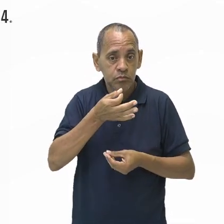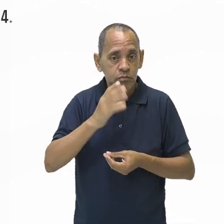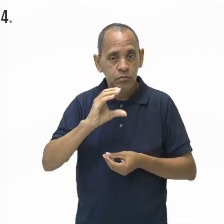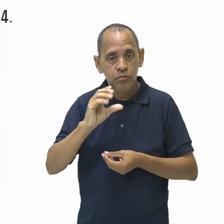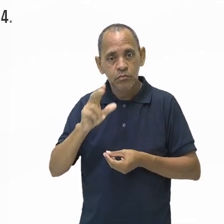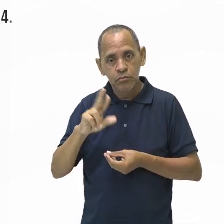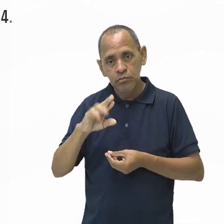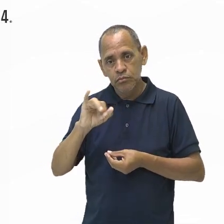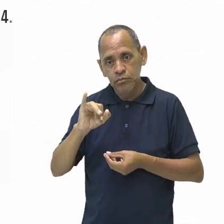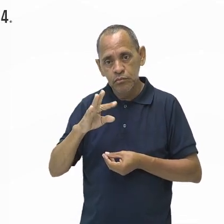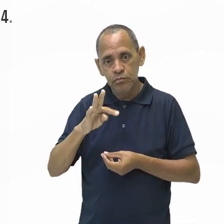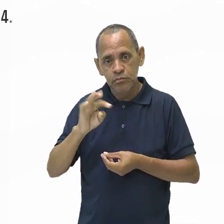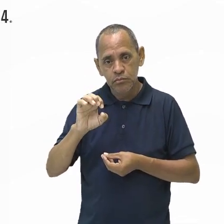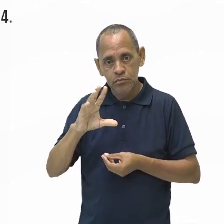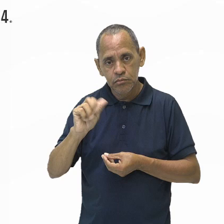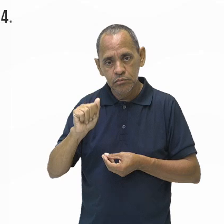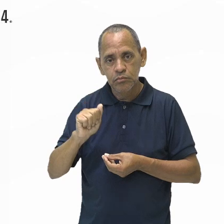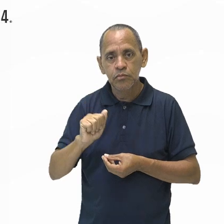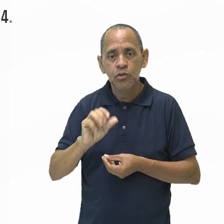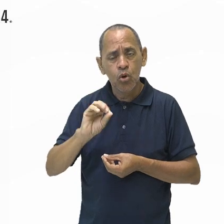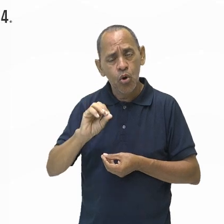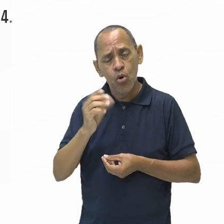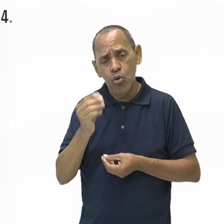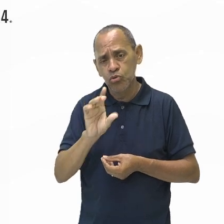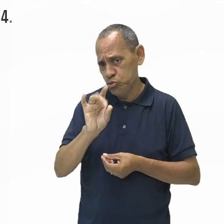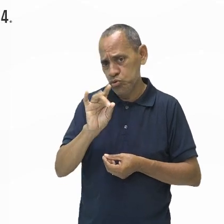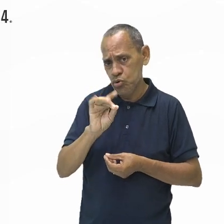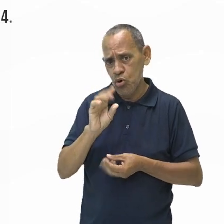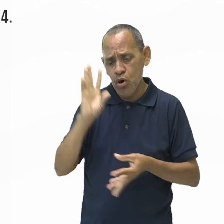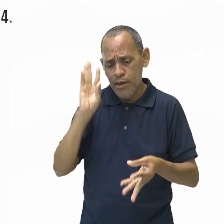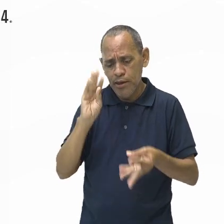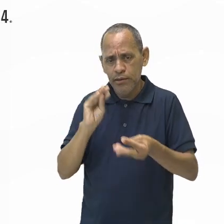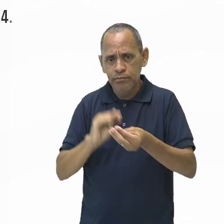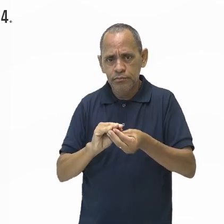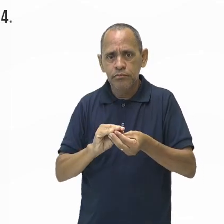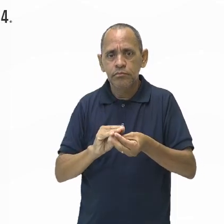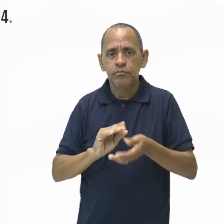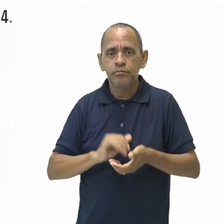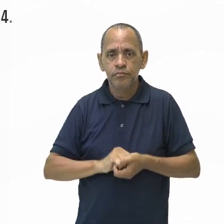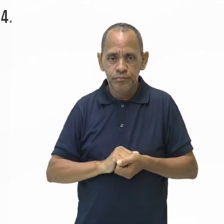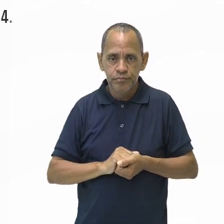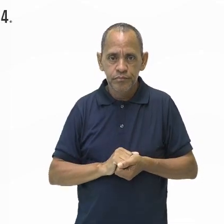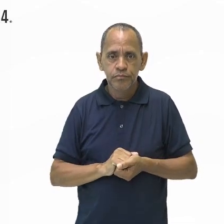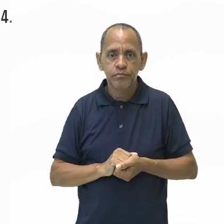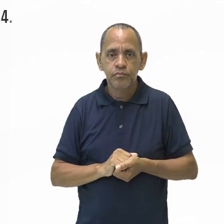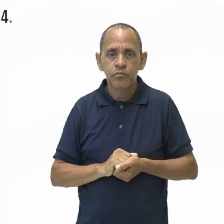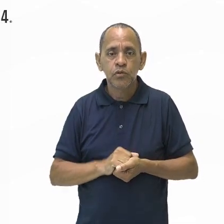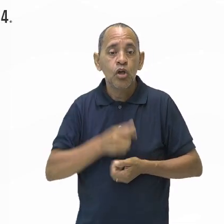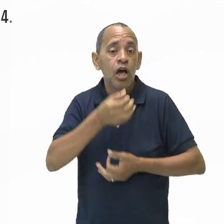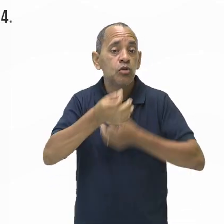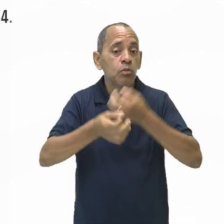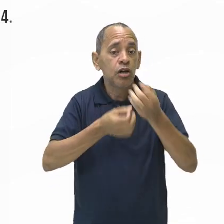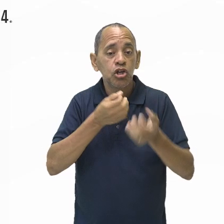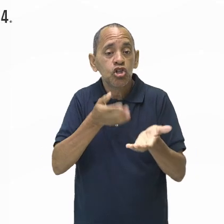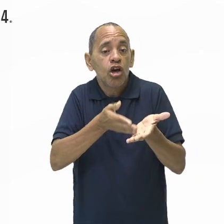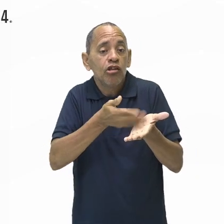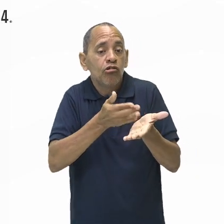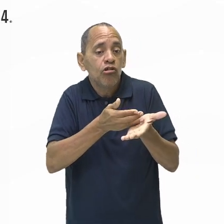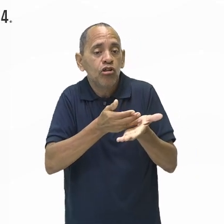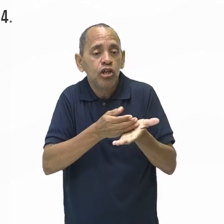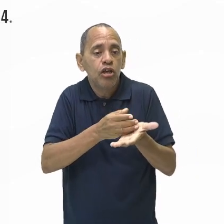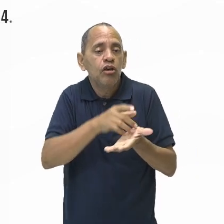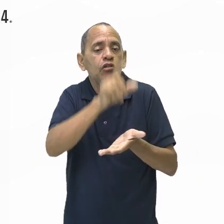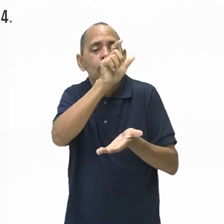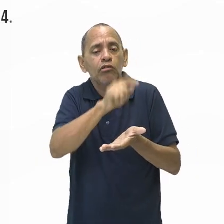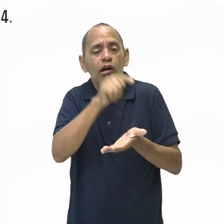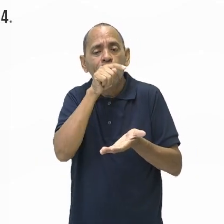você pode receber somente como resenha. Ah, só resenha. Ou, faça uma crítica do livro tal, da série